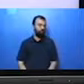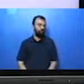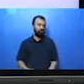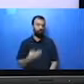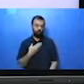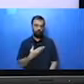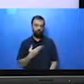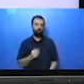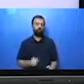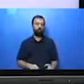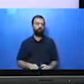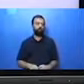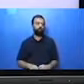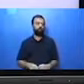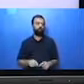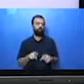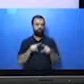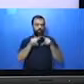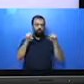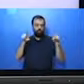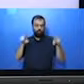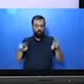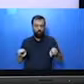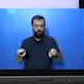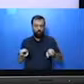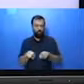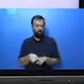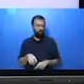O que é esse? Um